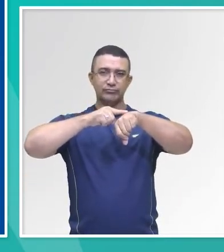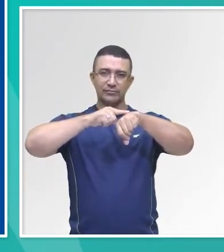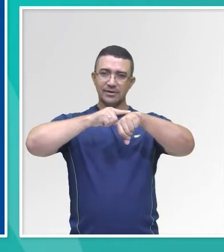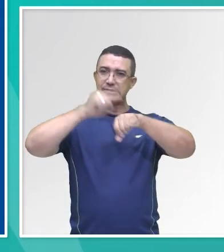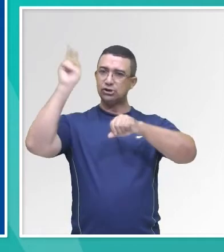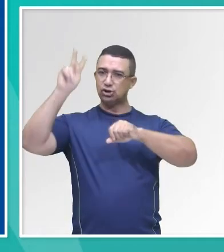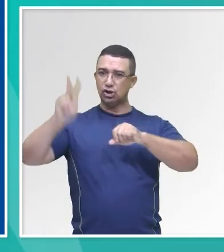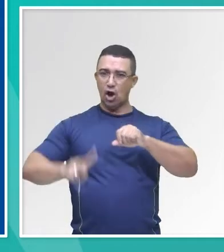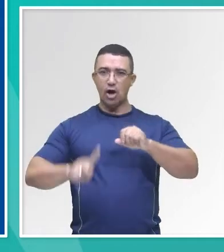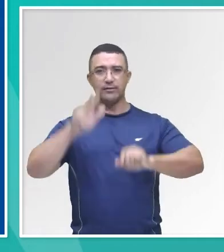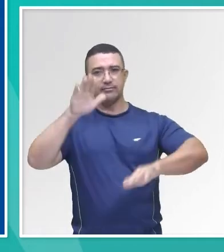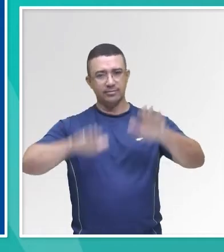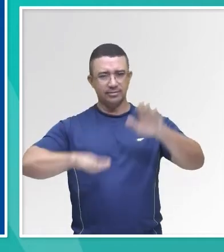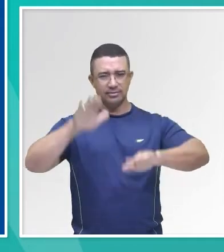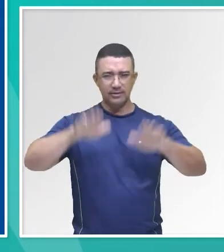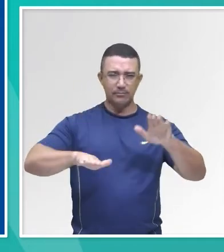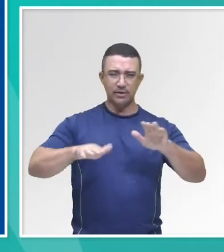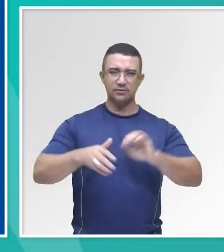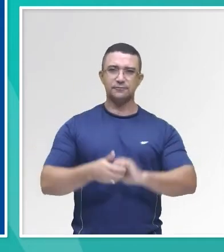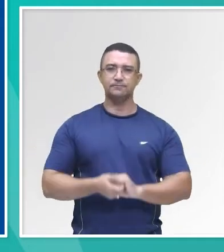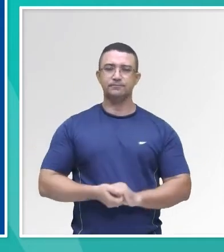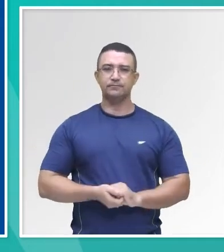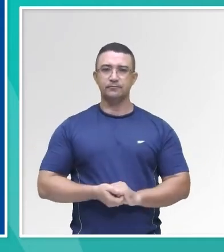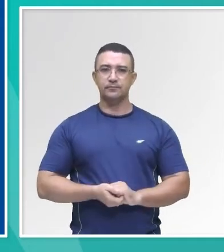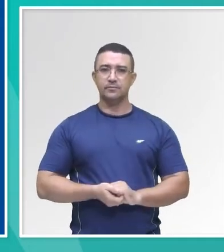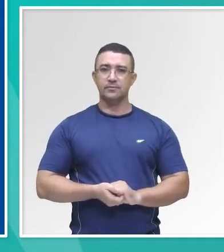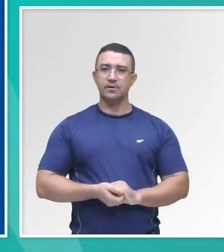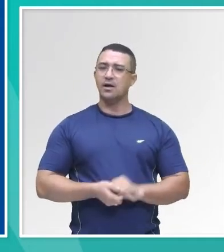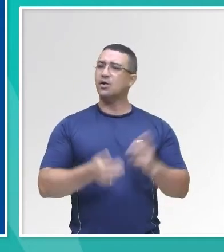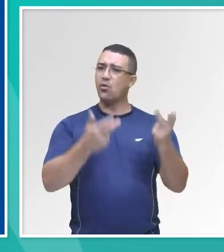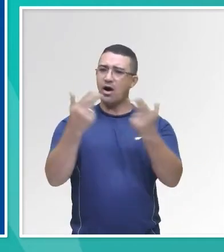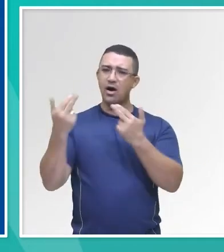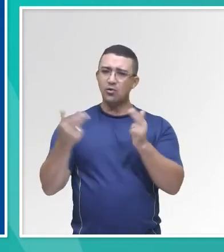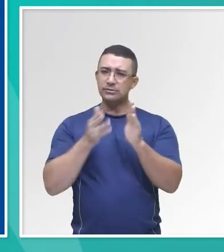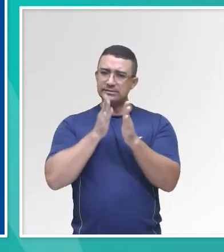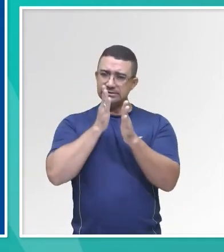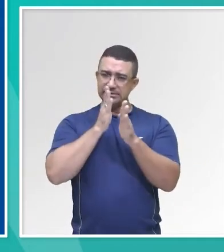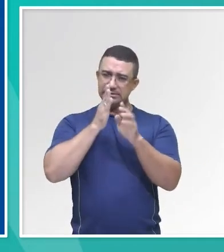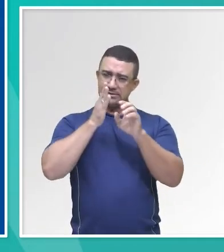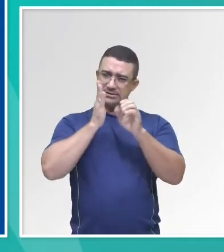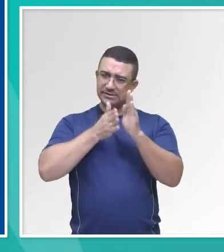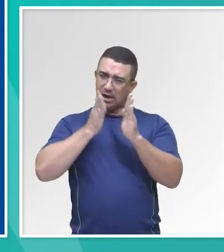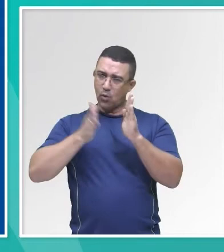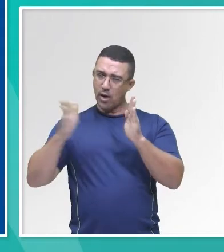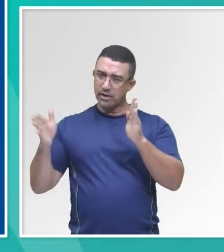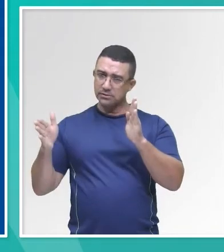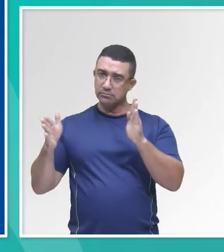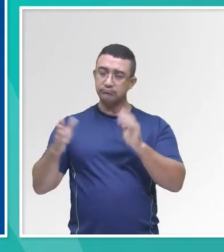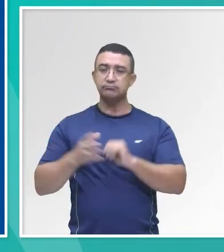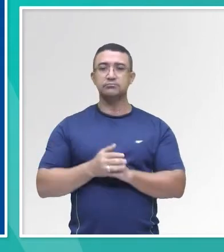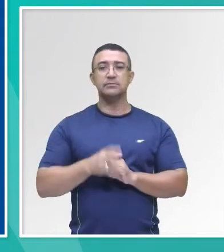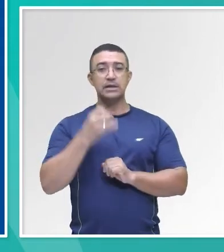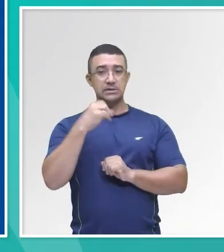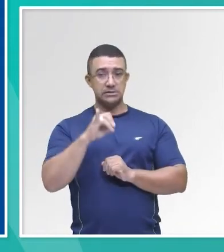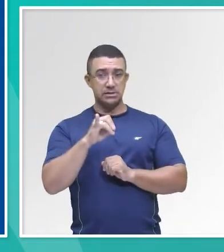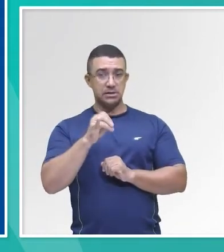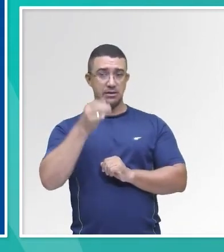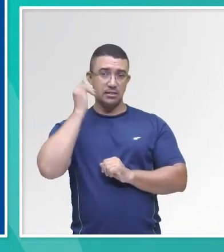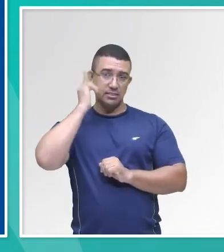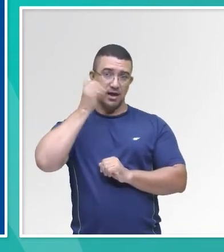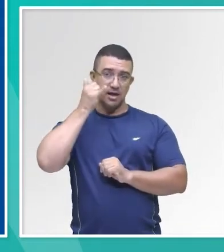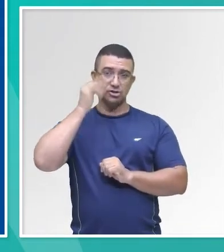Eu falei aqui, ó, né? É a mesma coisa da sequência. Se ele essa narrativa vai